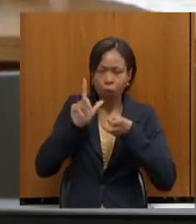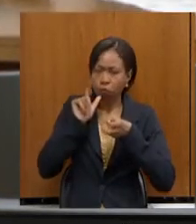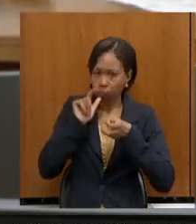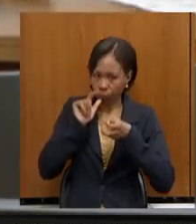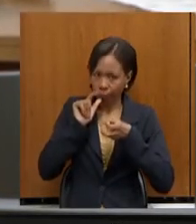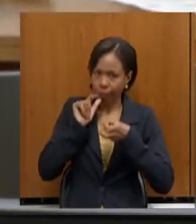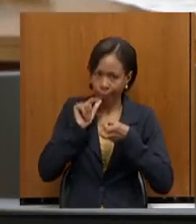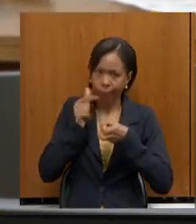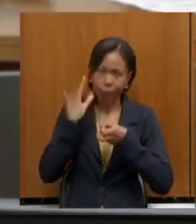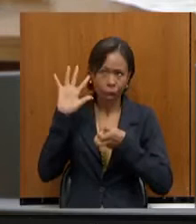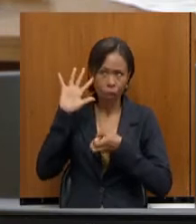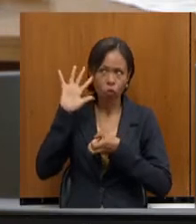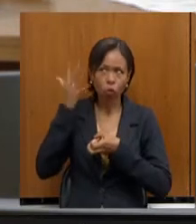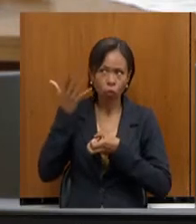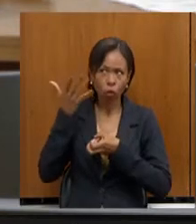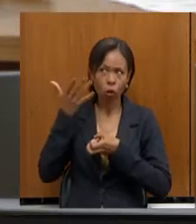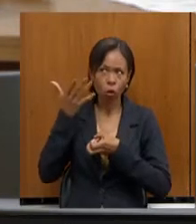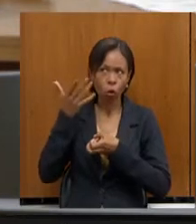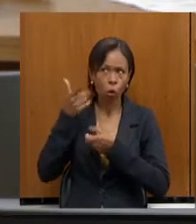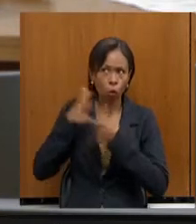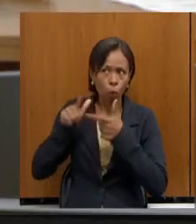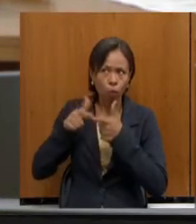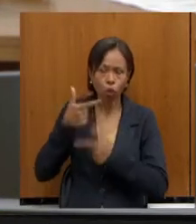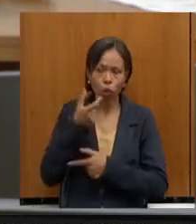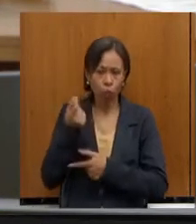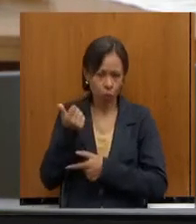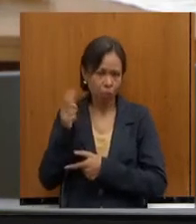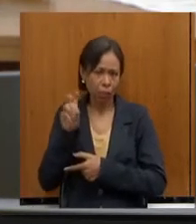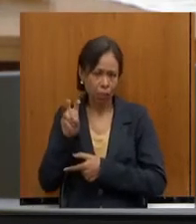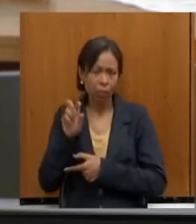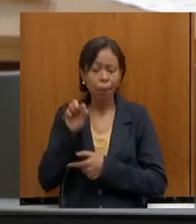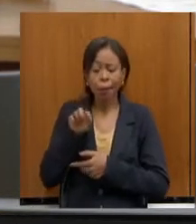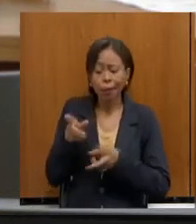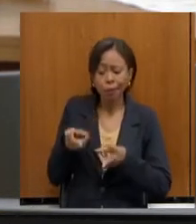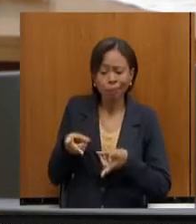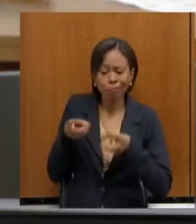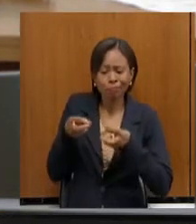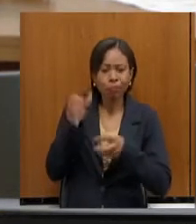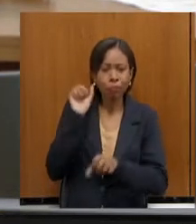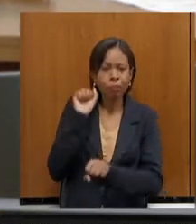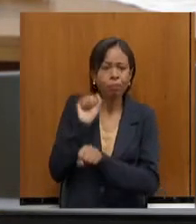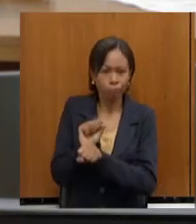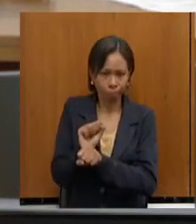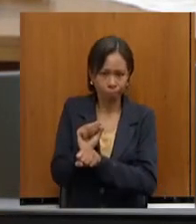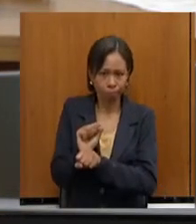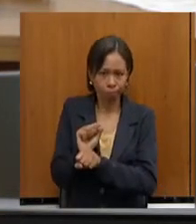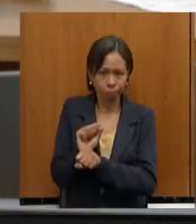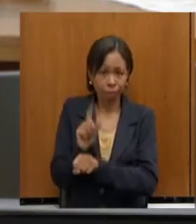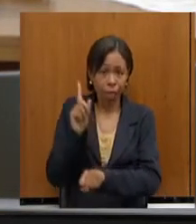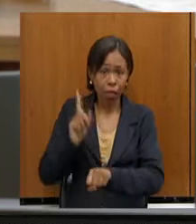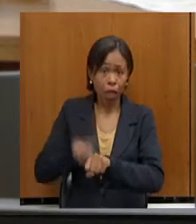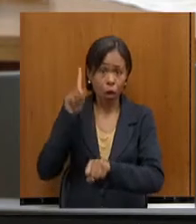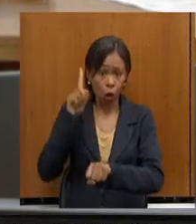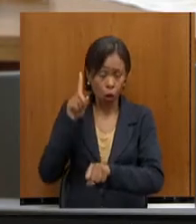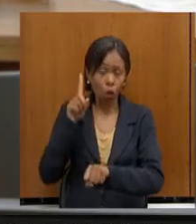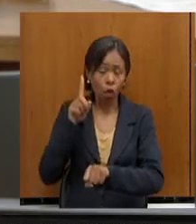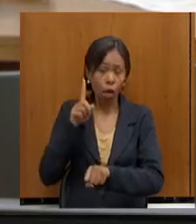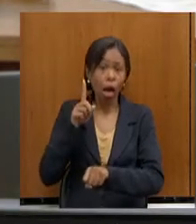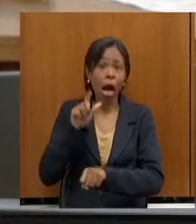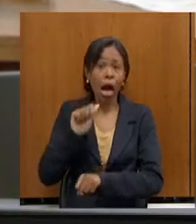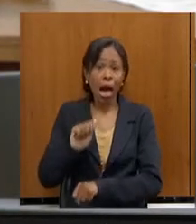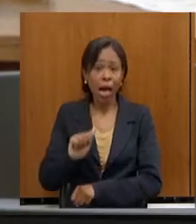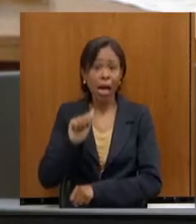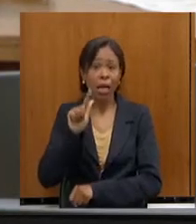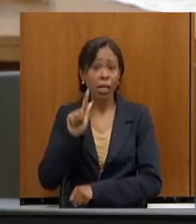solução para a crise hídrica de 2015 ela foi paralisada de imediato né advocacia-geral do Estado propôs